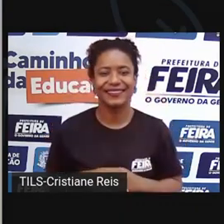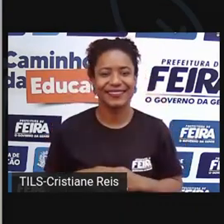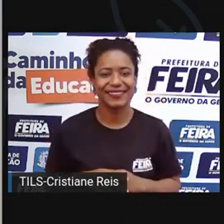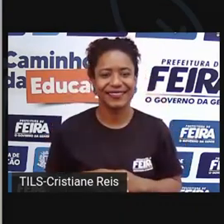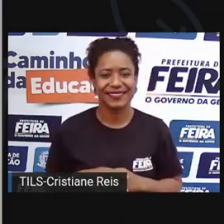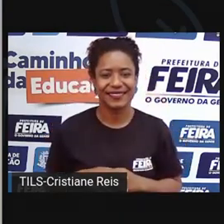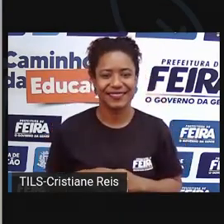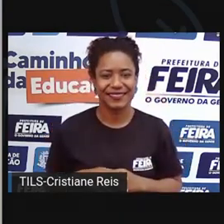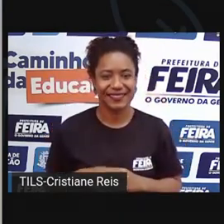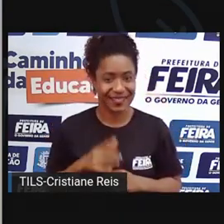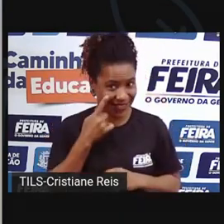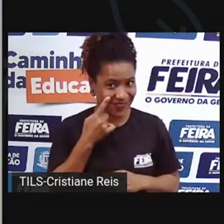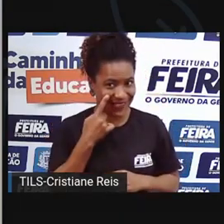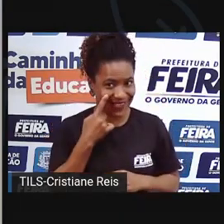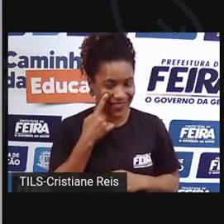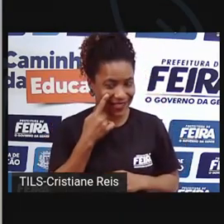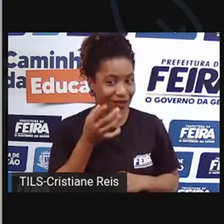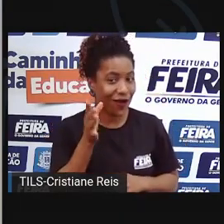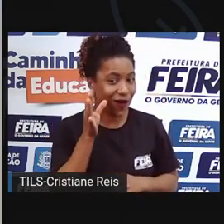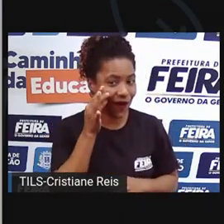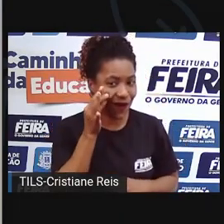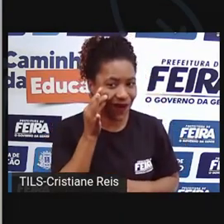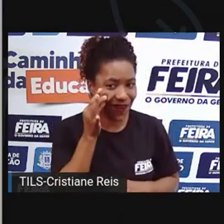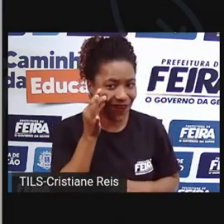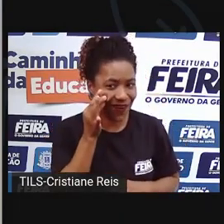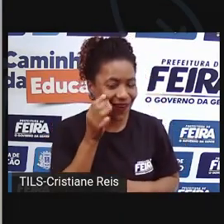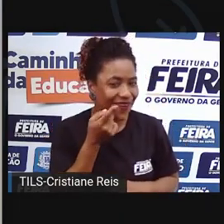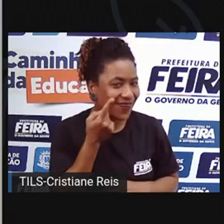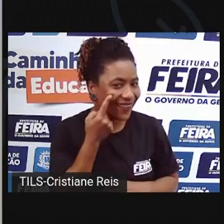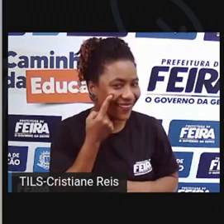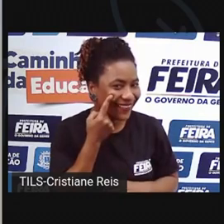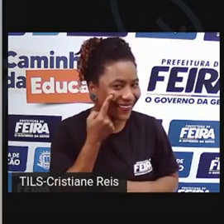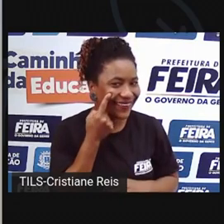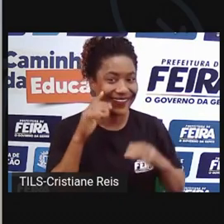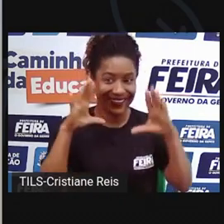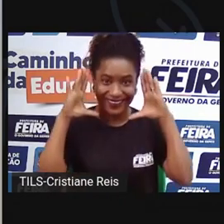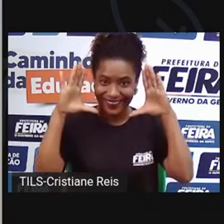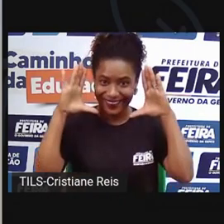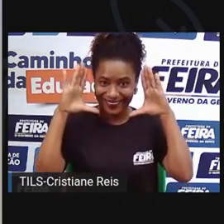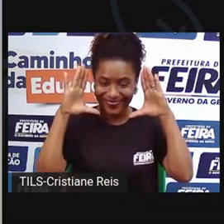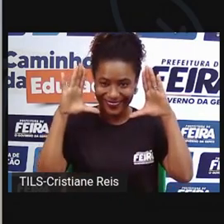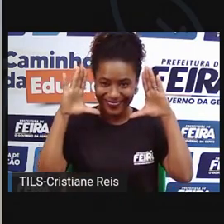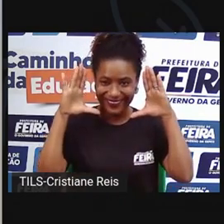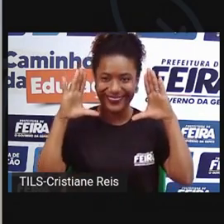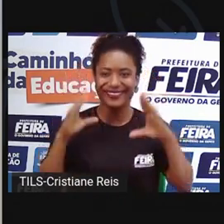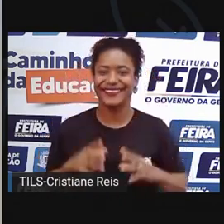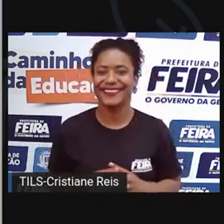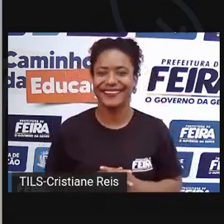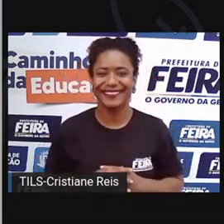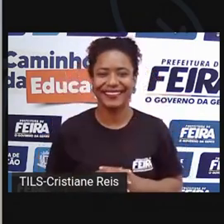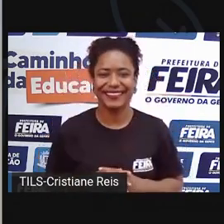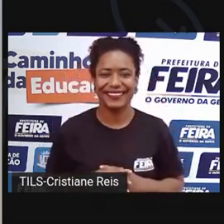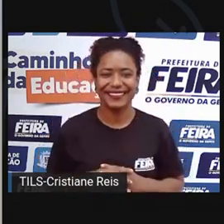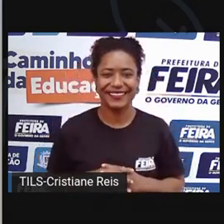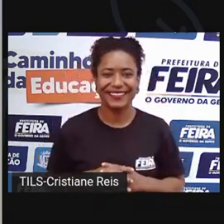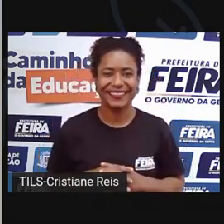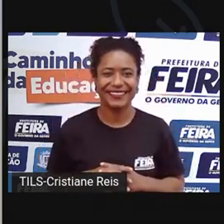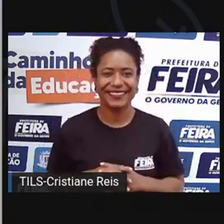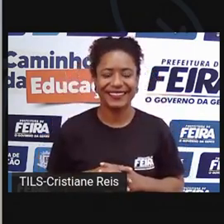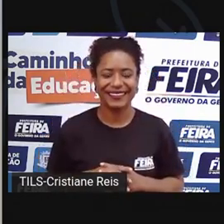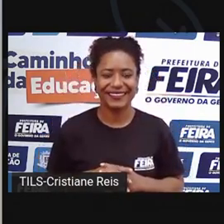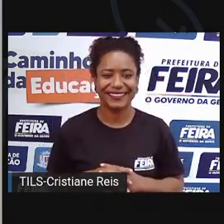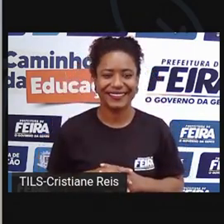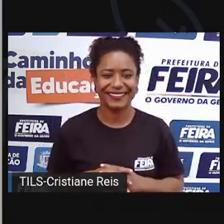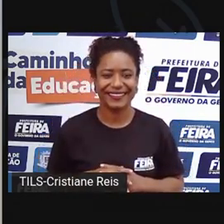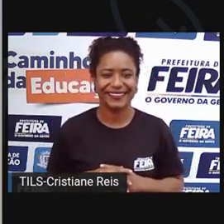Fiz aqui, ó. Querem ver o meu? Vou mostrar. Fiz grandão. E agora, meninada,